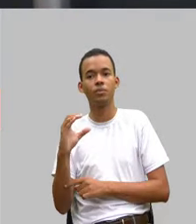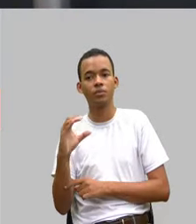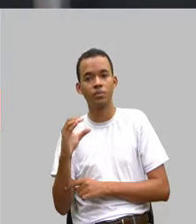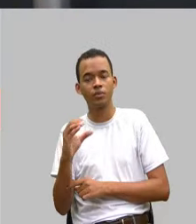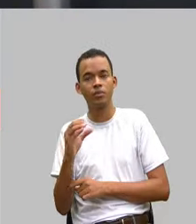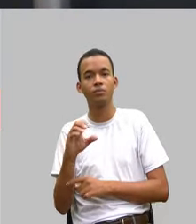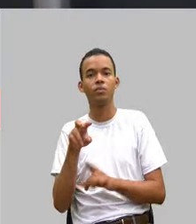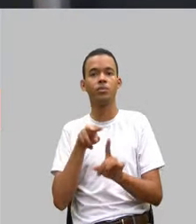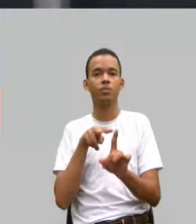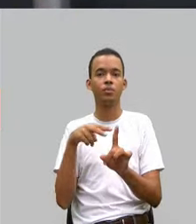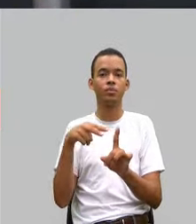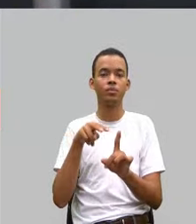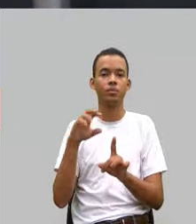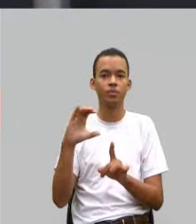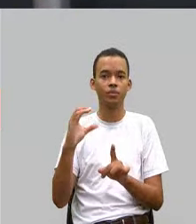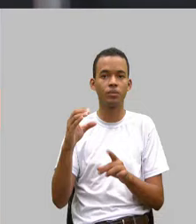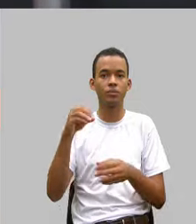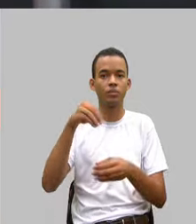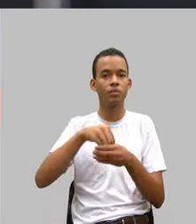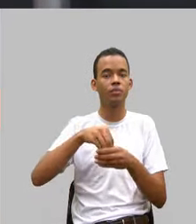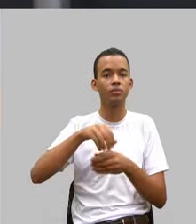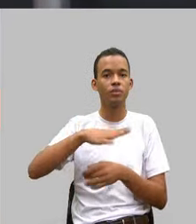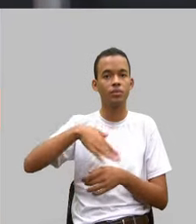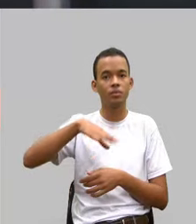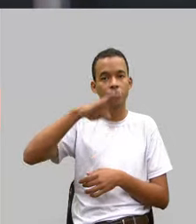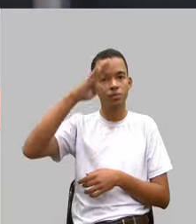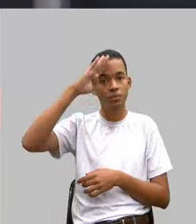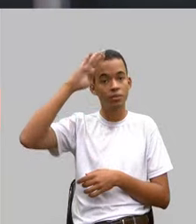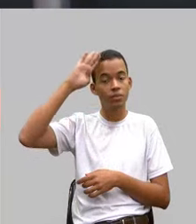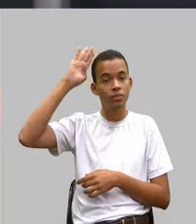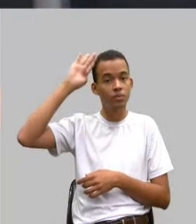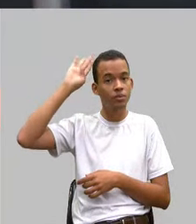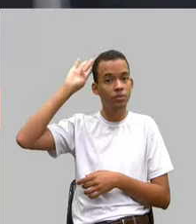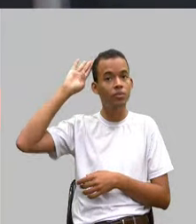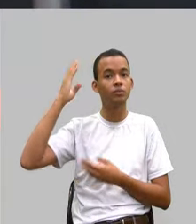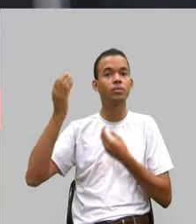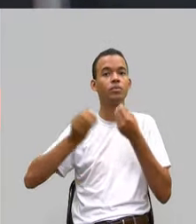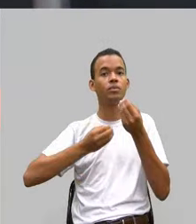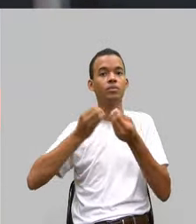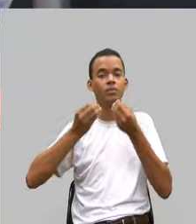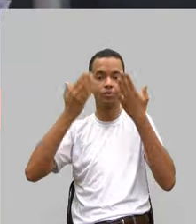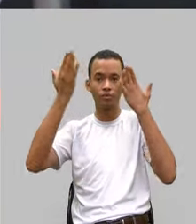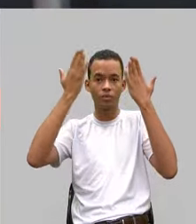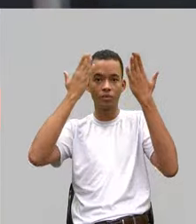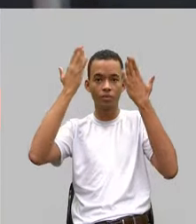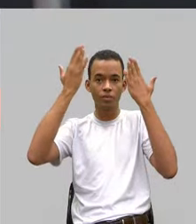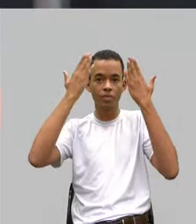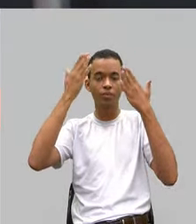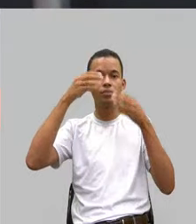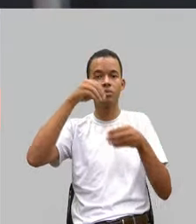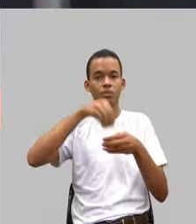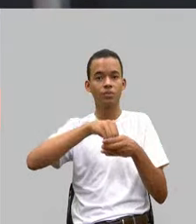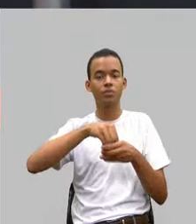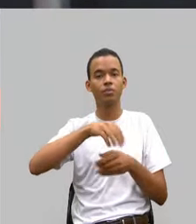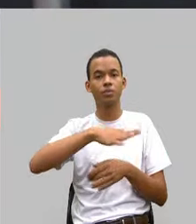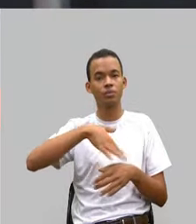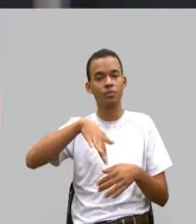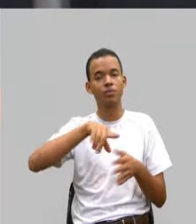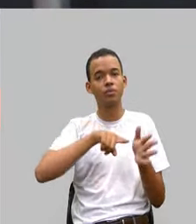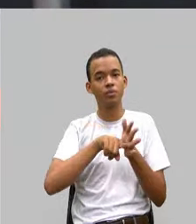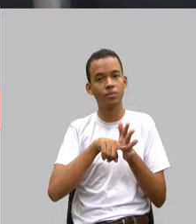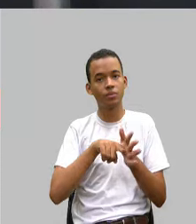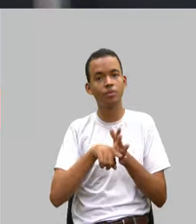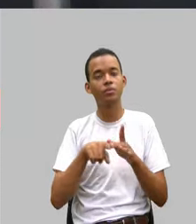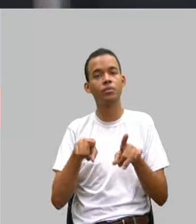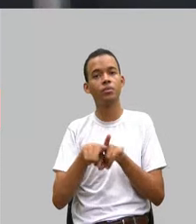ciência e no âmbito da academia atuação da Psicologia nesse Campo out trouin pretendemos modestamente Abrir interlocução com as outras universidades federais